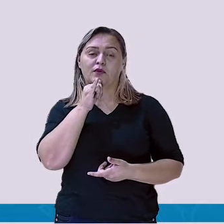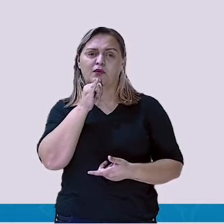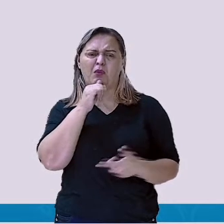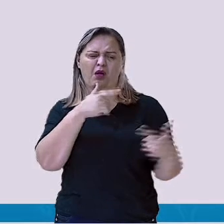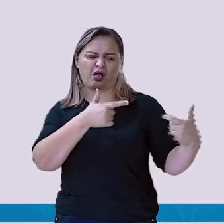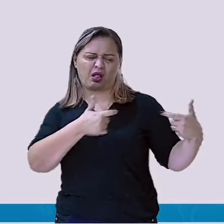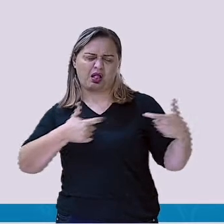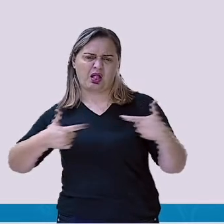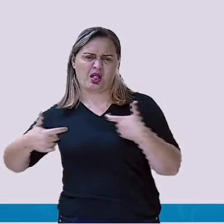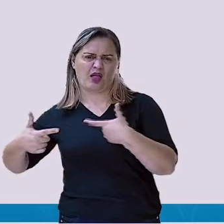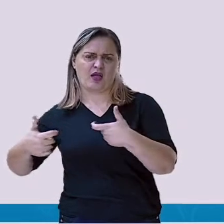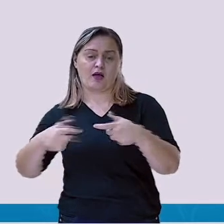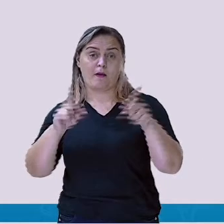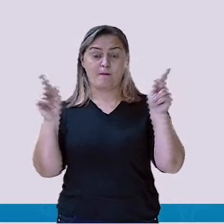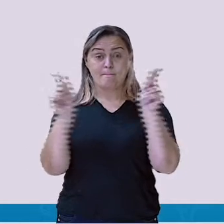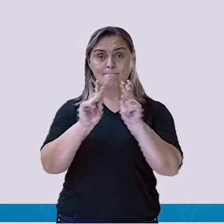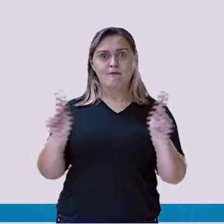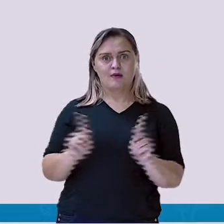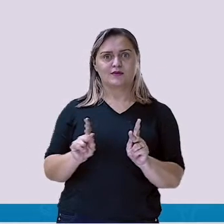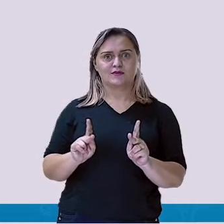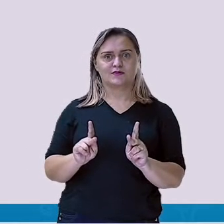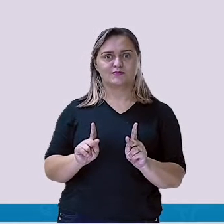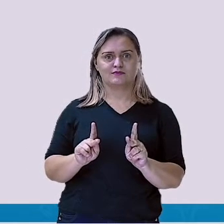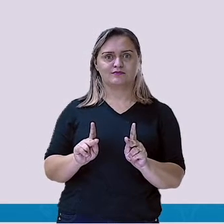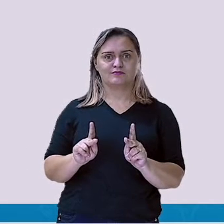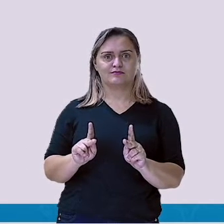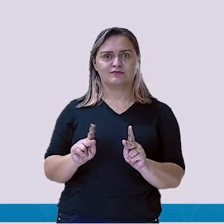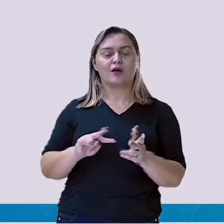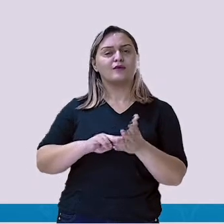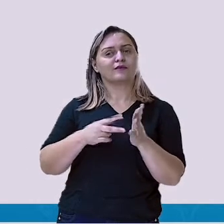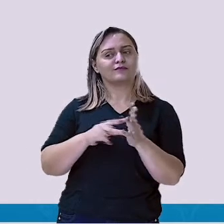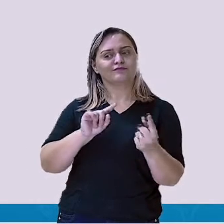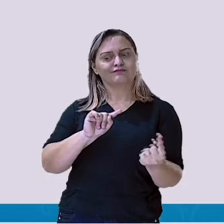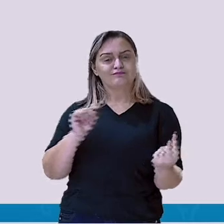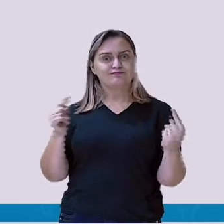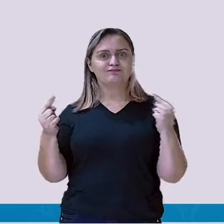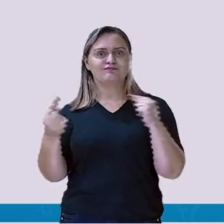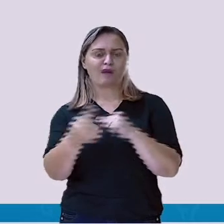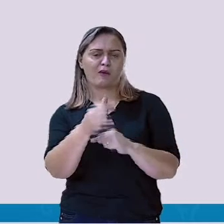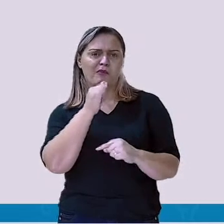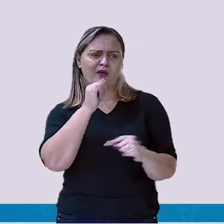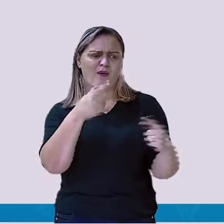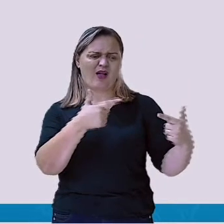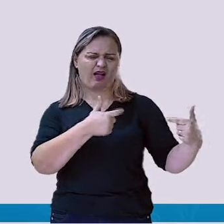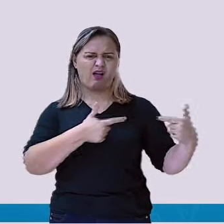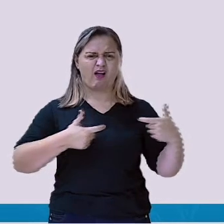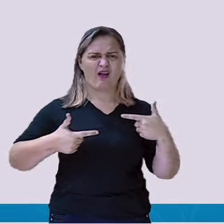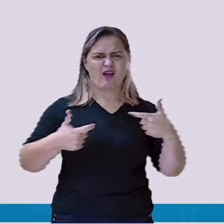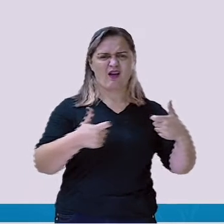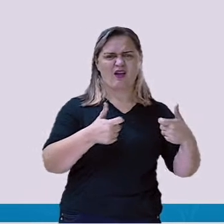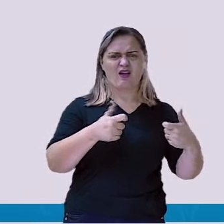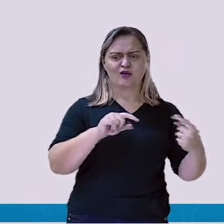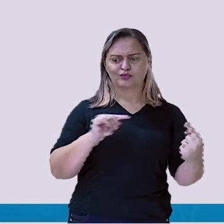paz. Um é antônimo um do outro. A guerra é totalmente diferente da